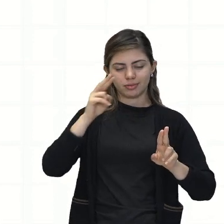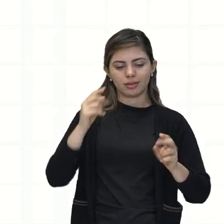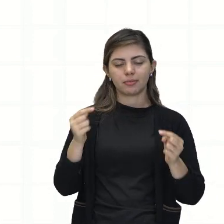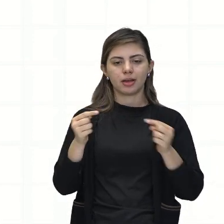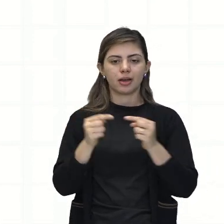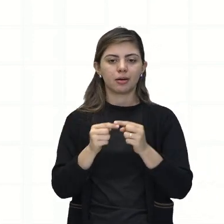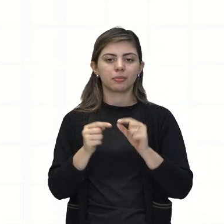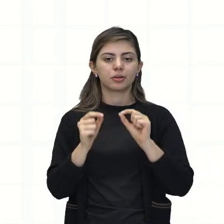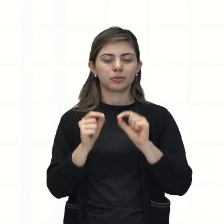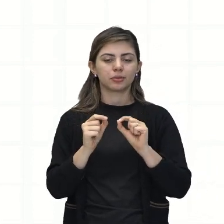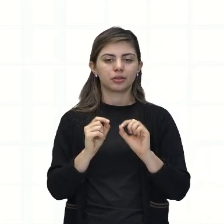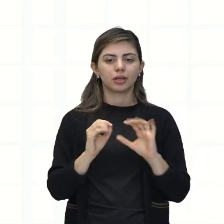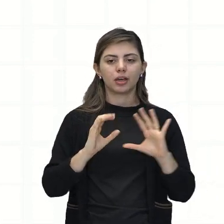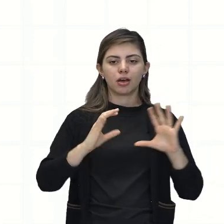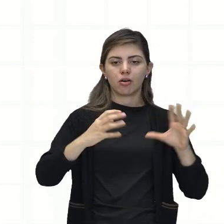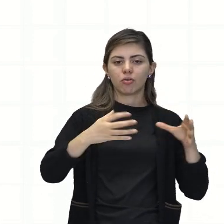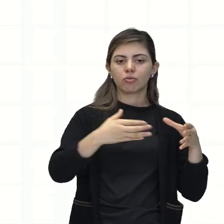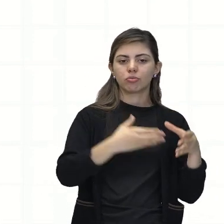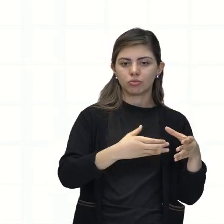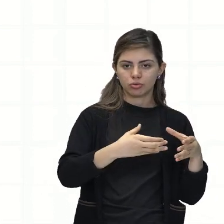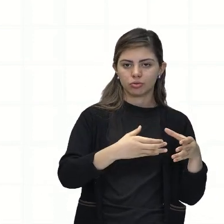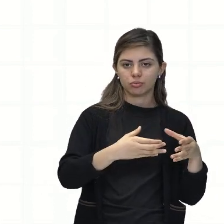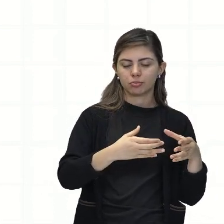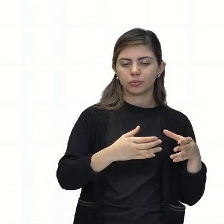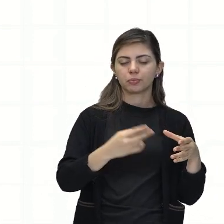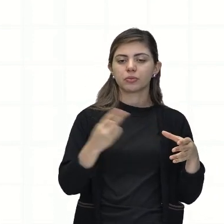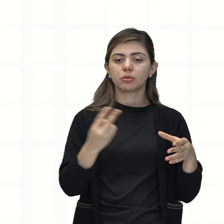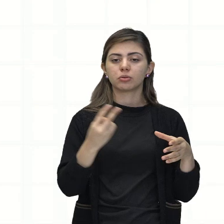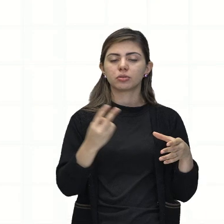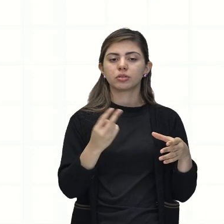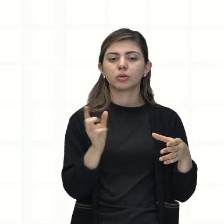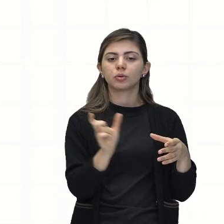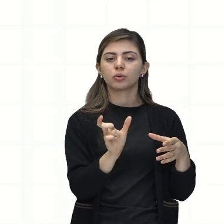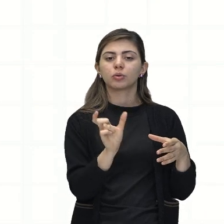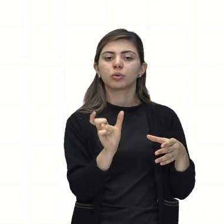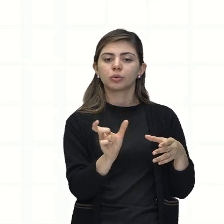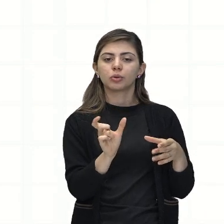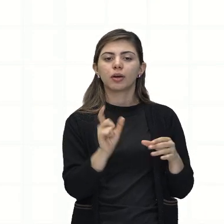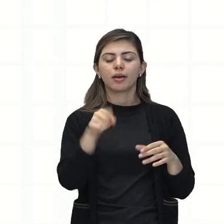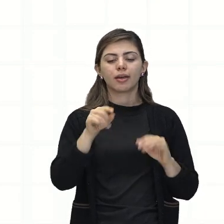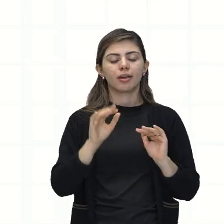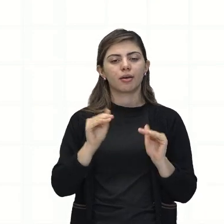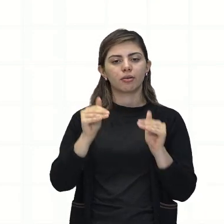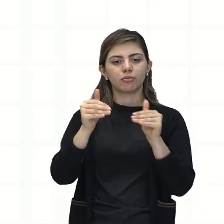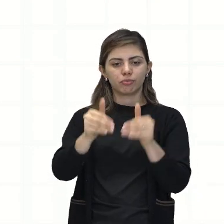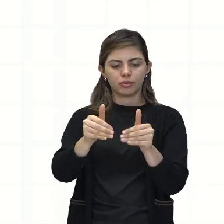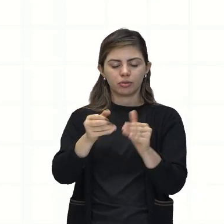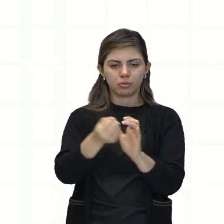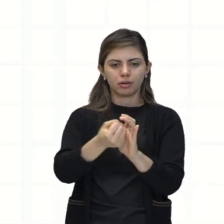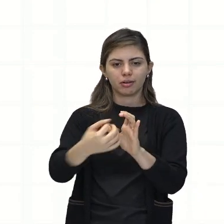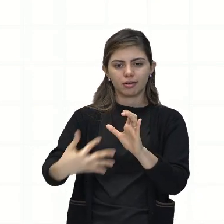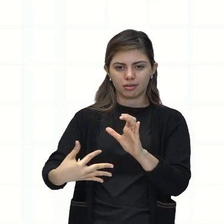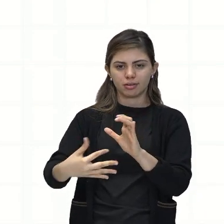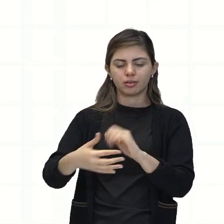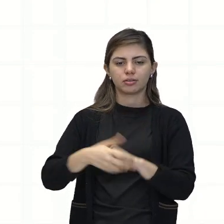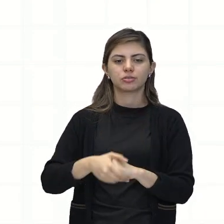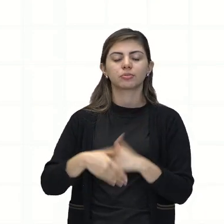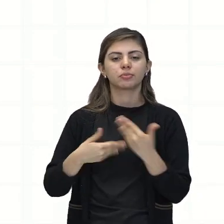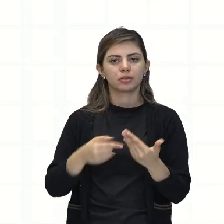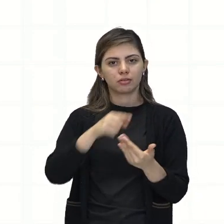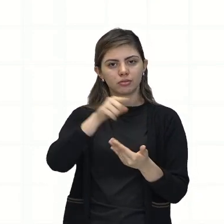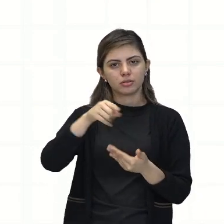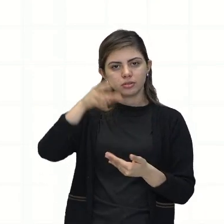ao gênero e o segundo nome é o epíteto específico, deixando aqui claro para vocês gravarem